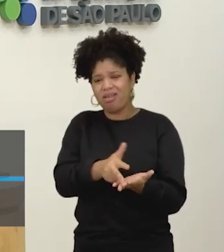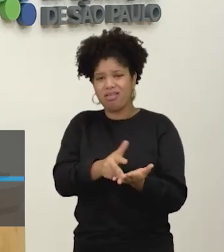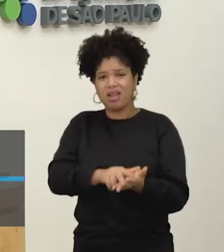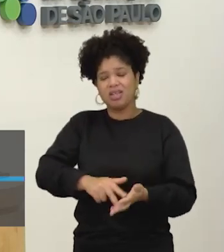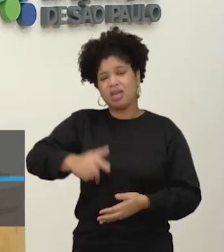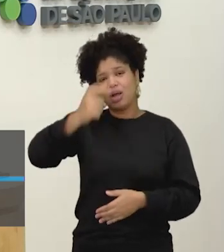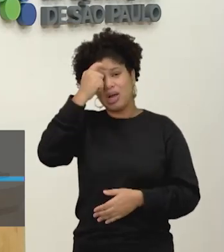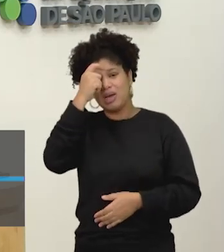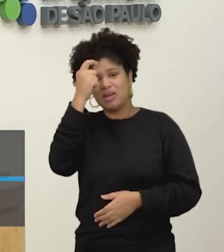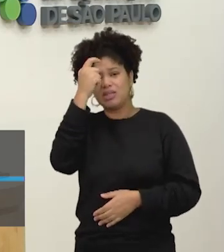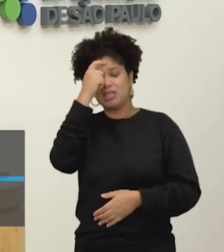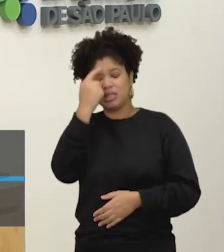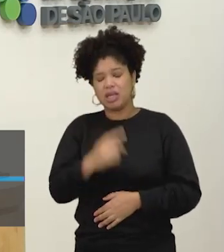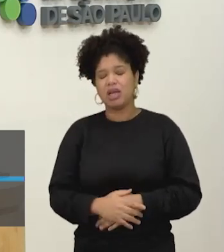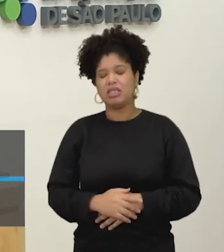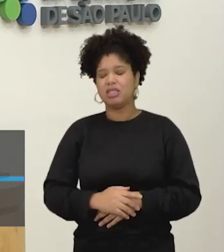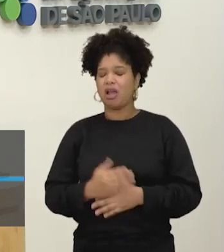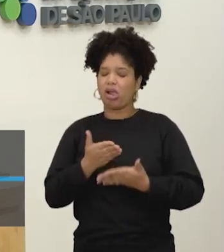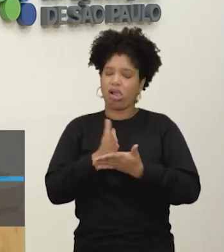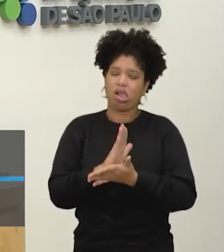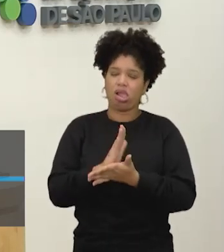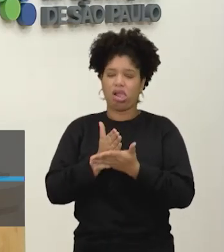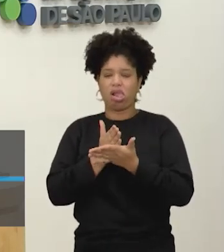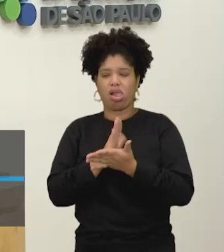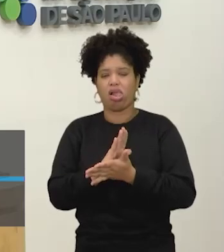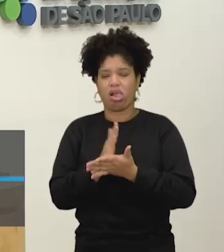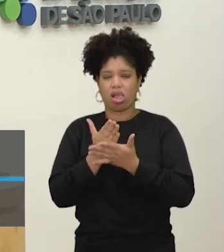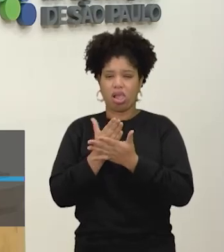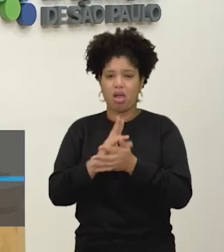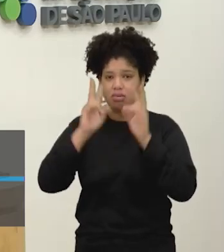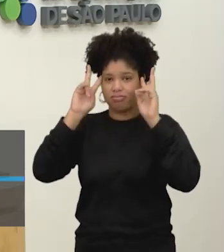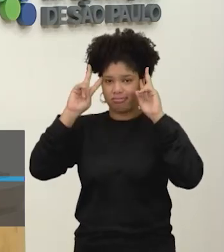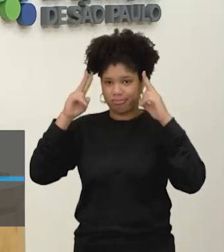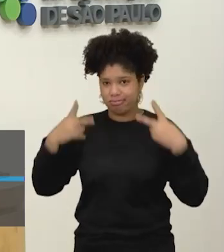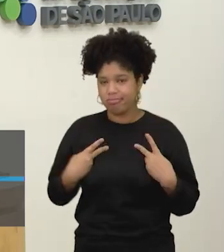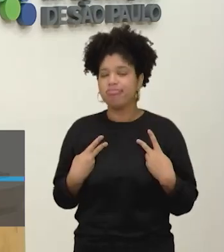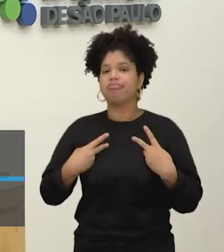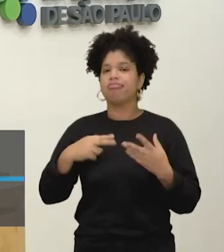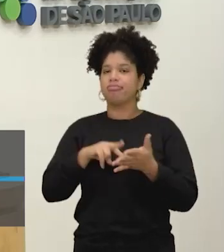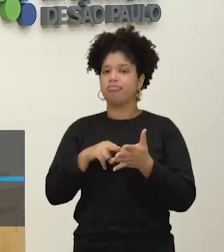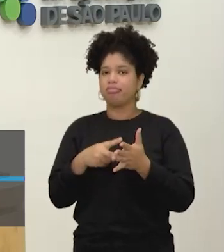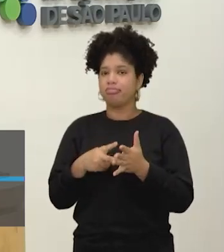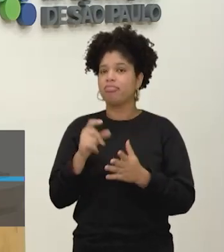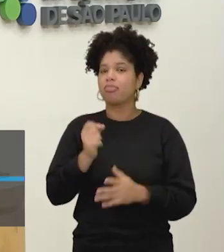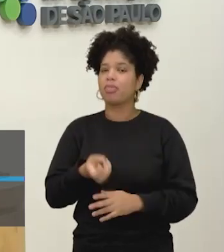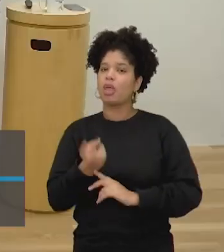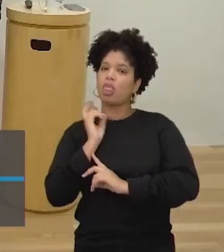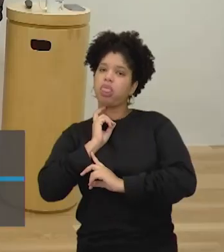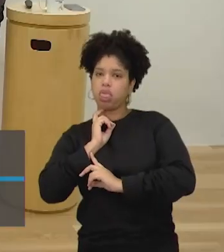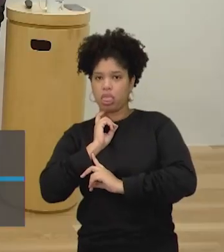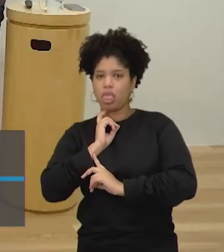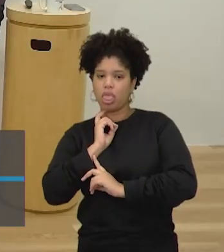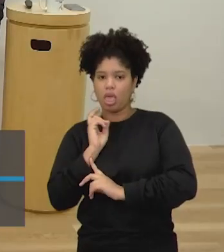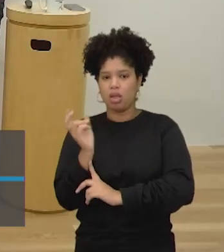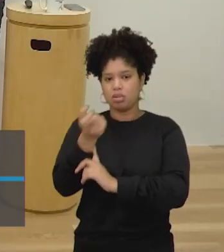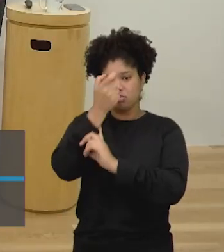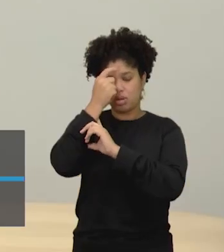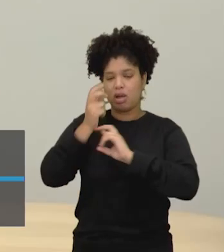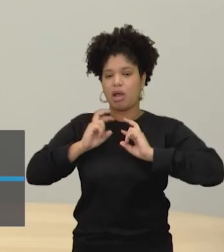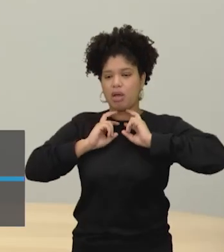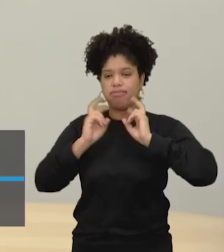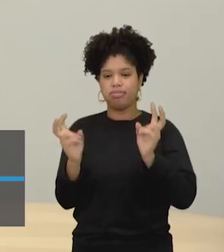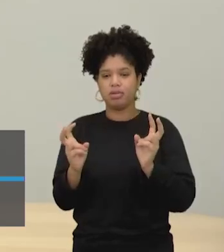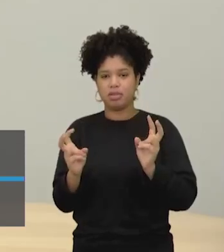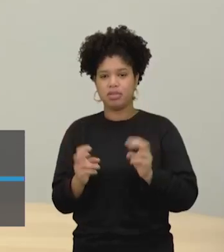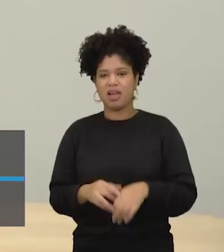fez algo e você de fato é humano, sente como humano, esse morcego vai gritar na gente, né, professora Tayana? E é